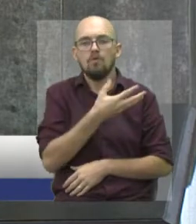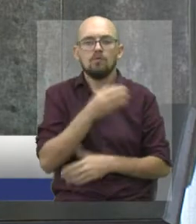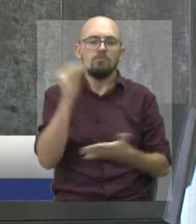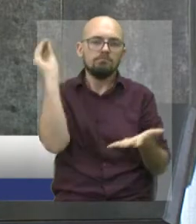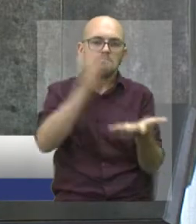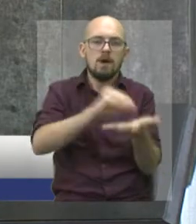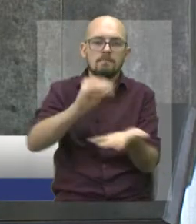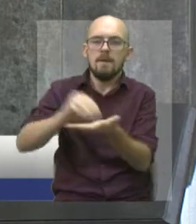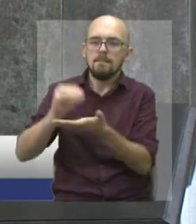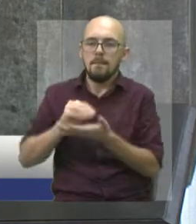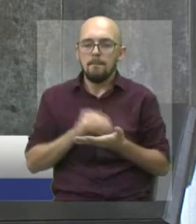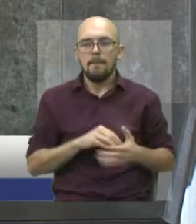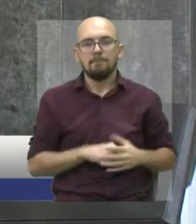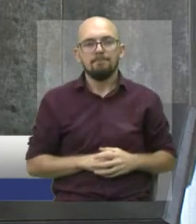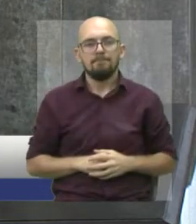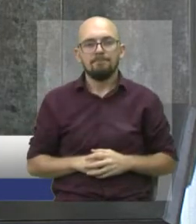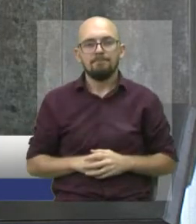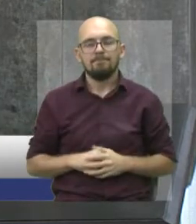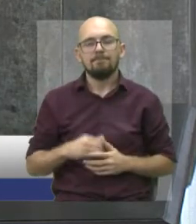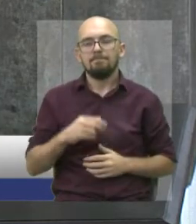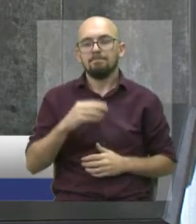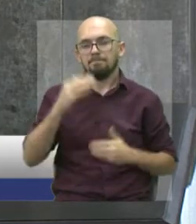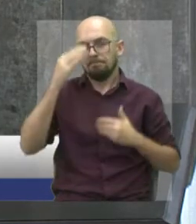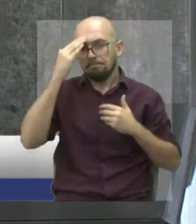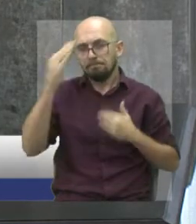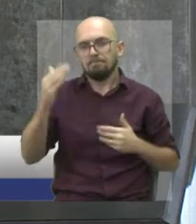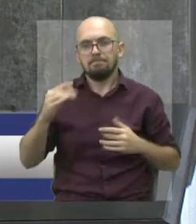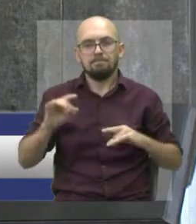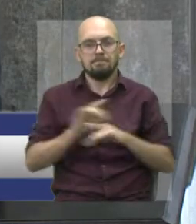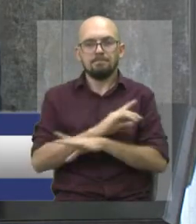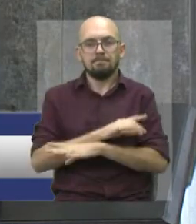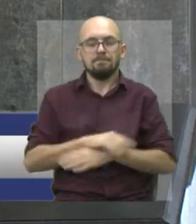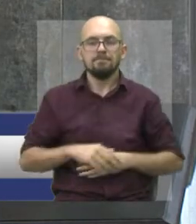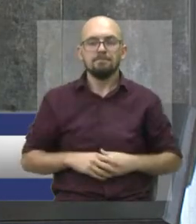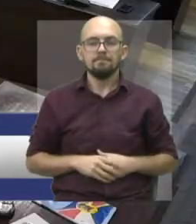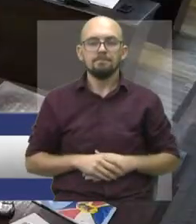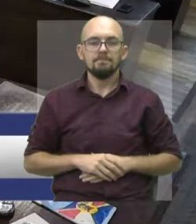no nosso município, senhor presidente. Era isso que eu tinha que falar, muito obrigado.